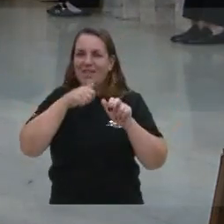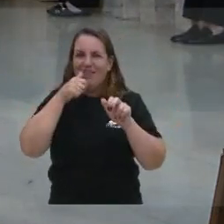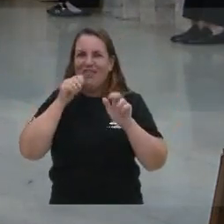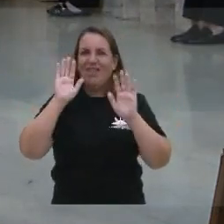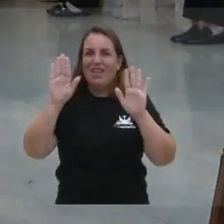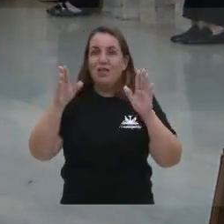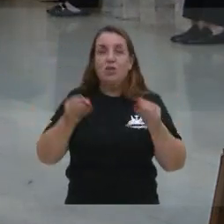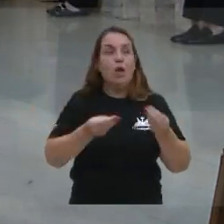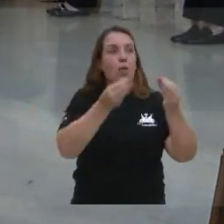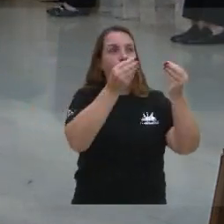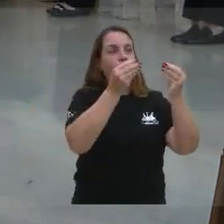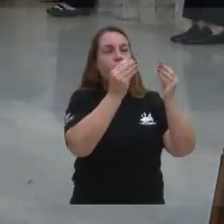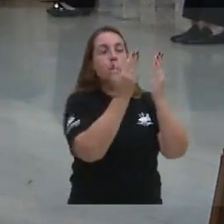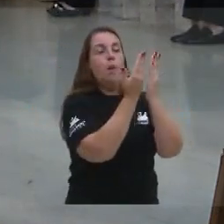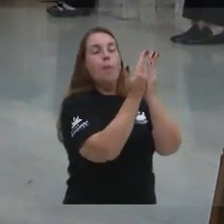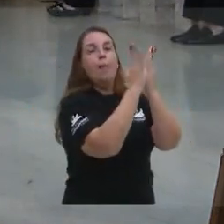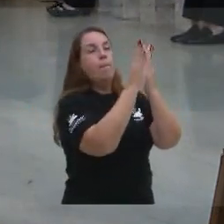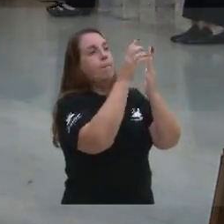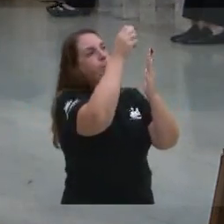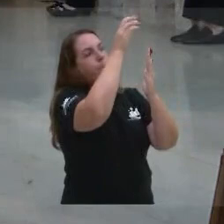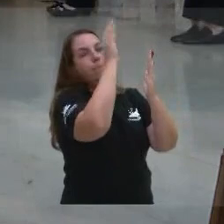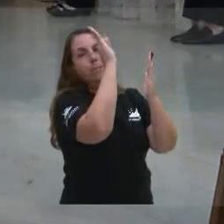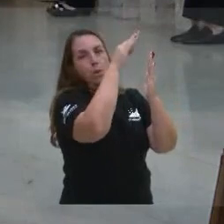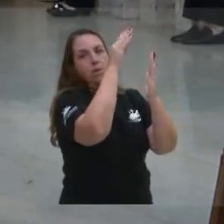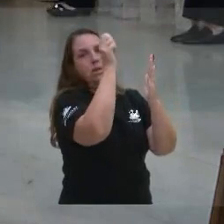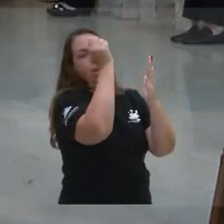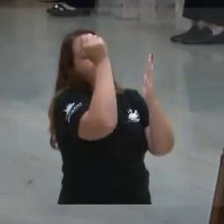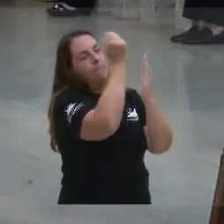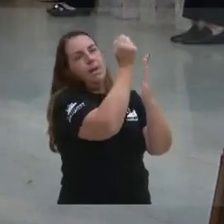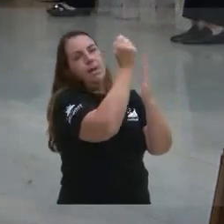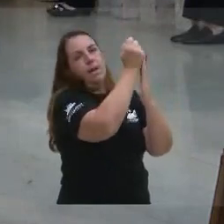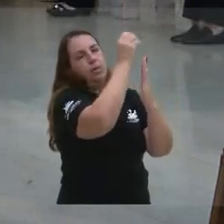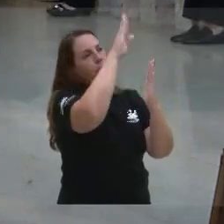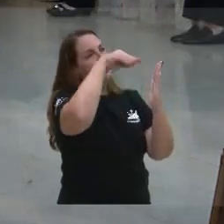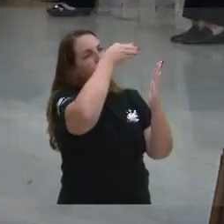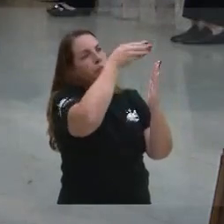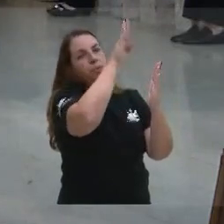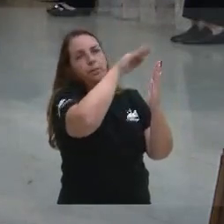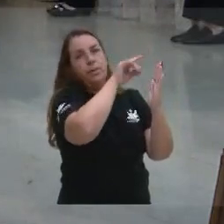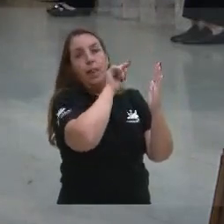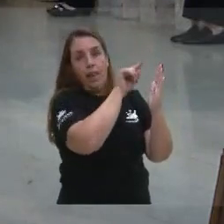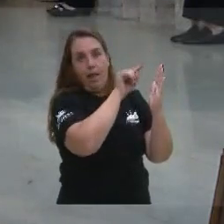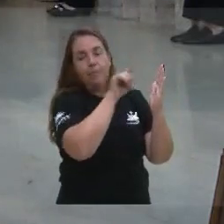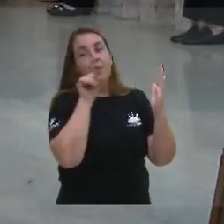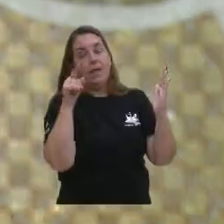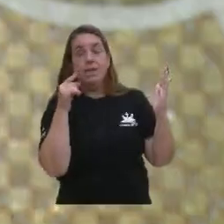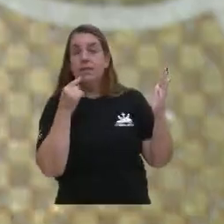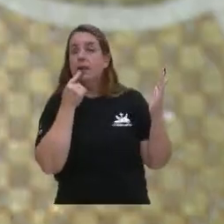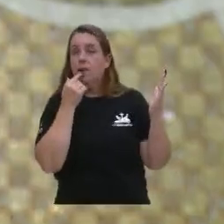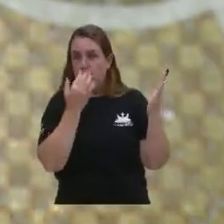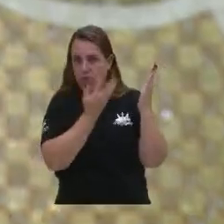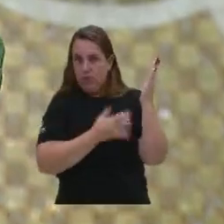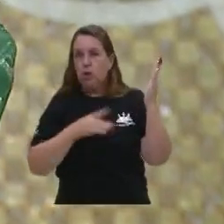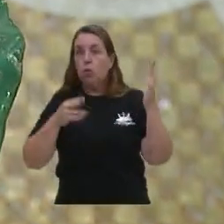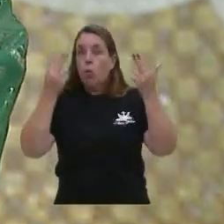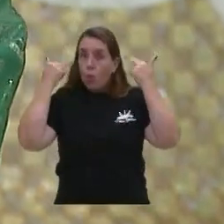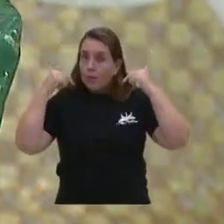na porta e foi motivo da salvação. Então Jesus, aquele que